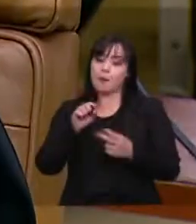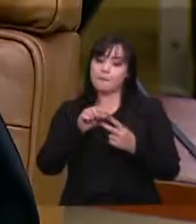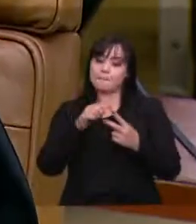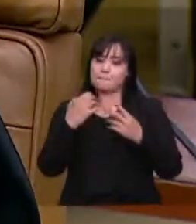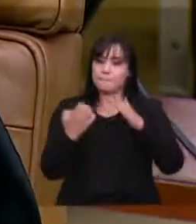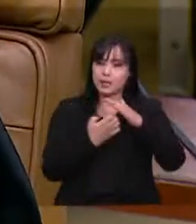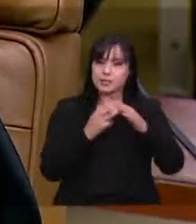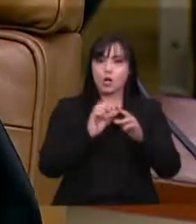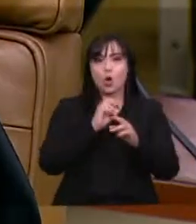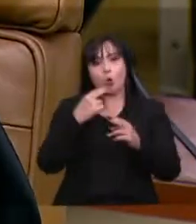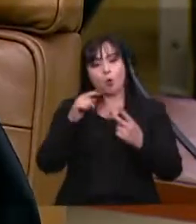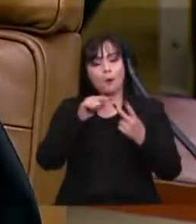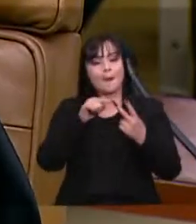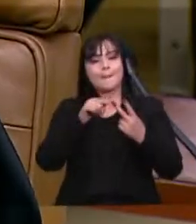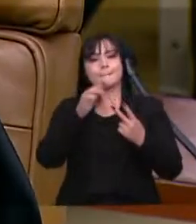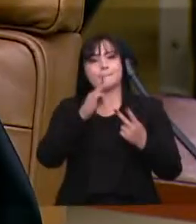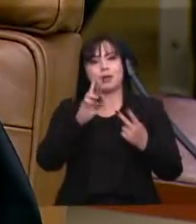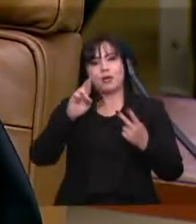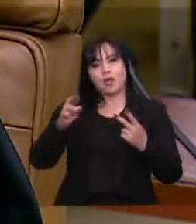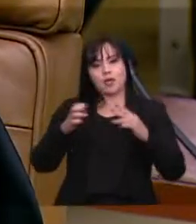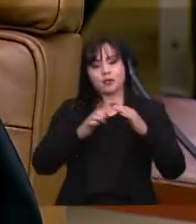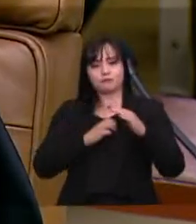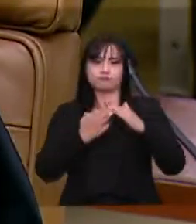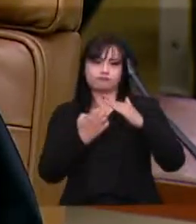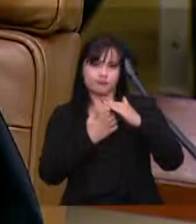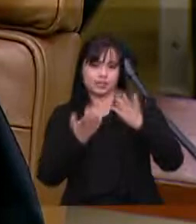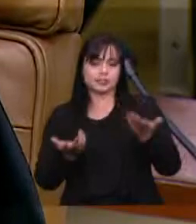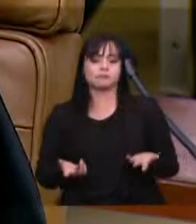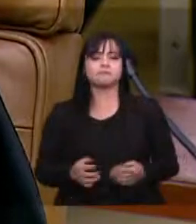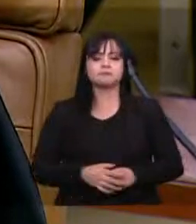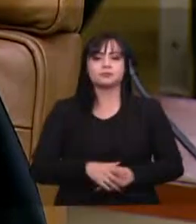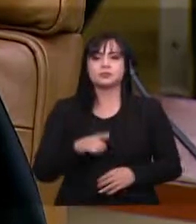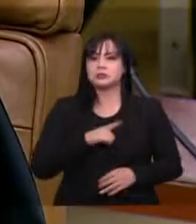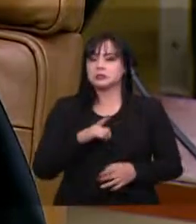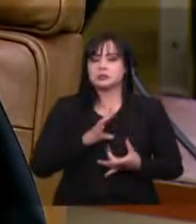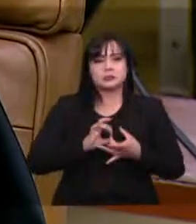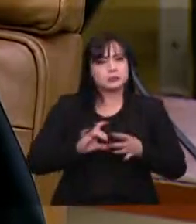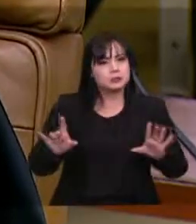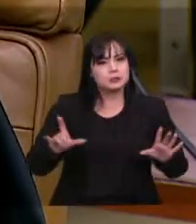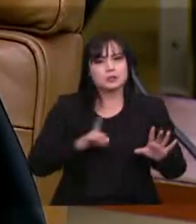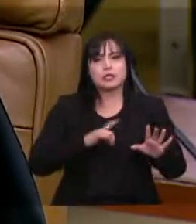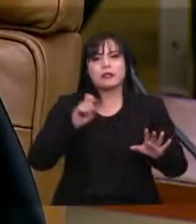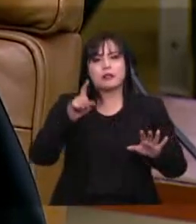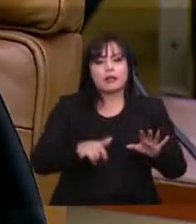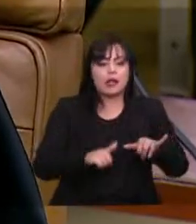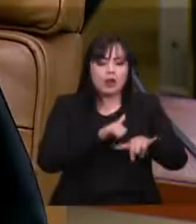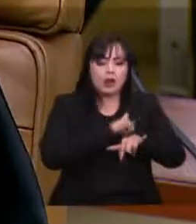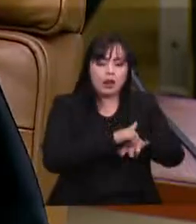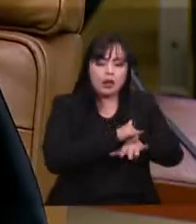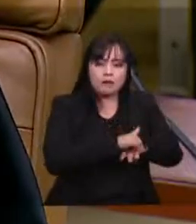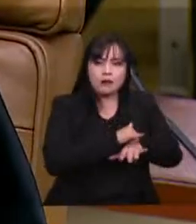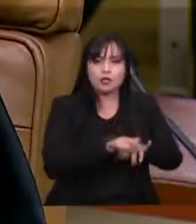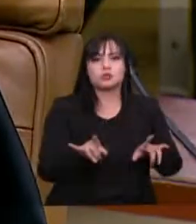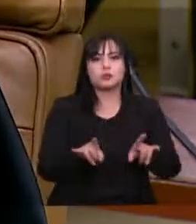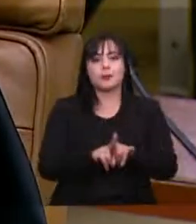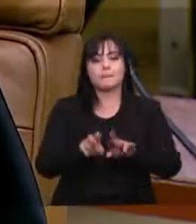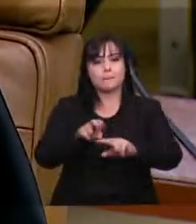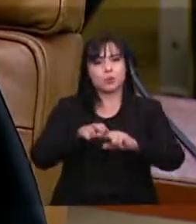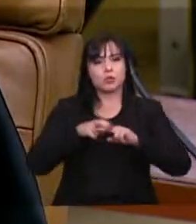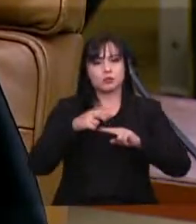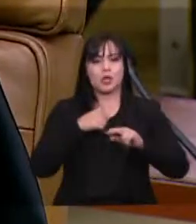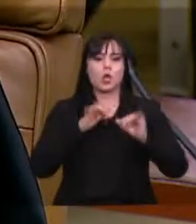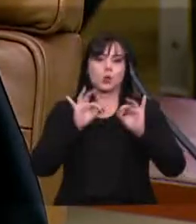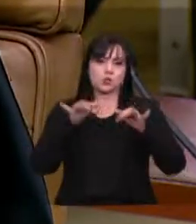estou afastando esta quarta e última imputação no bloco 2 que a lavagem de capitais que por